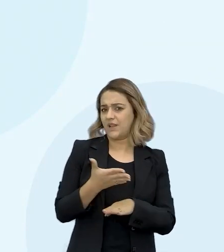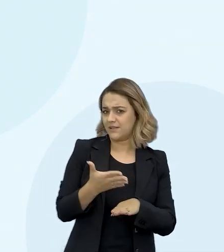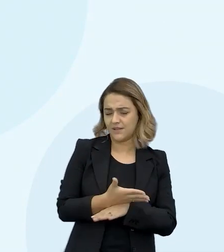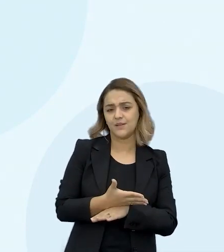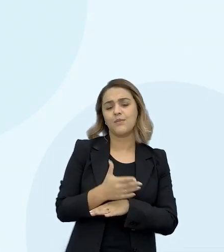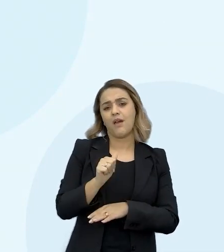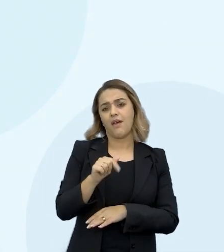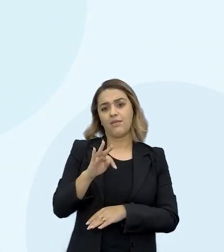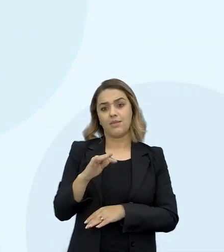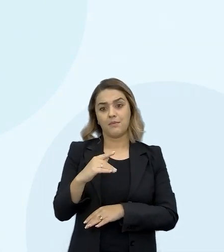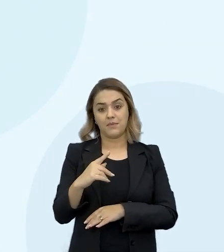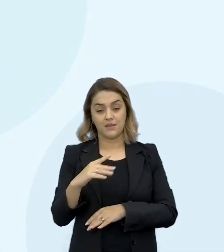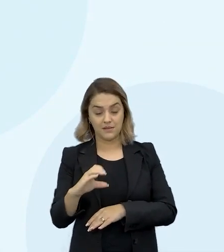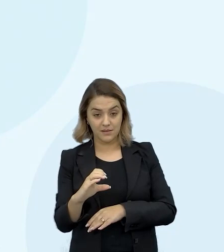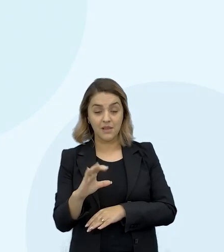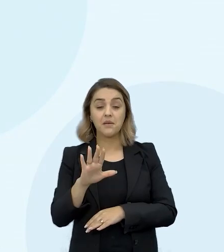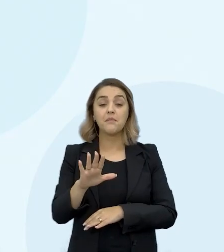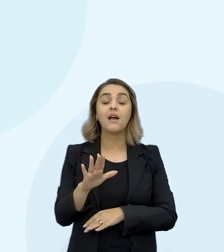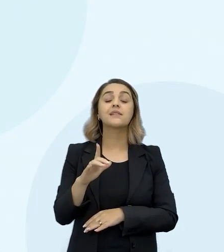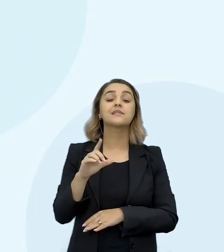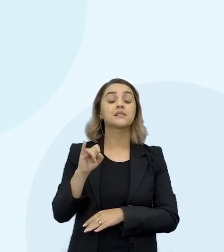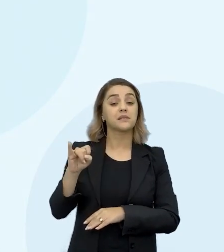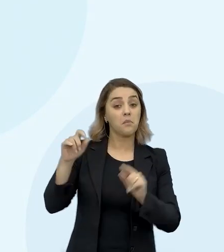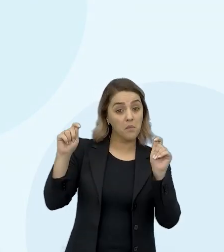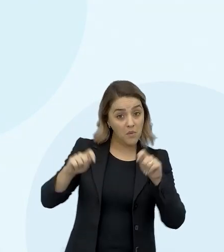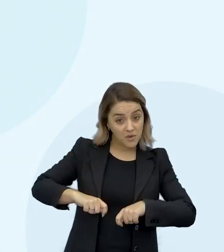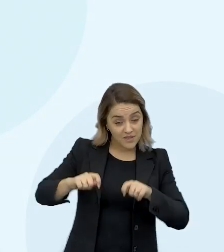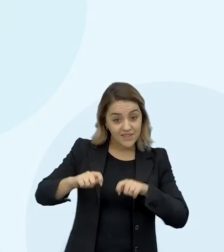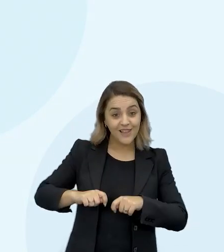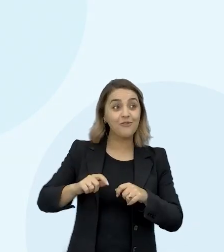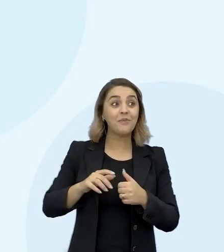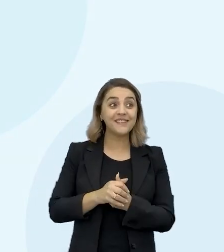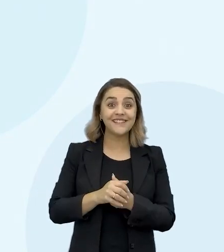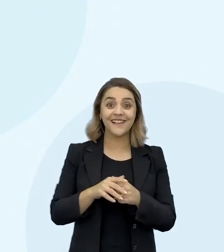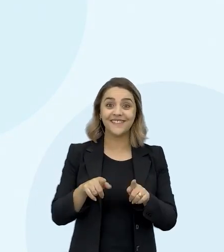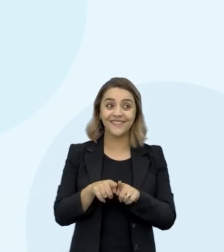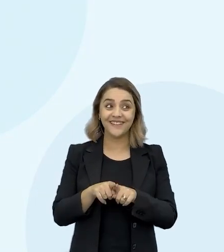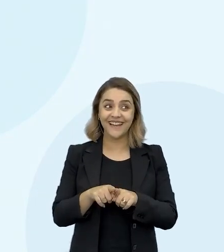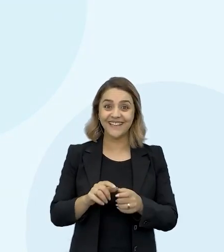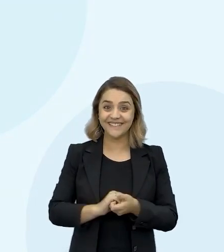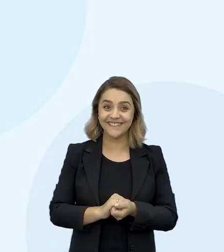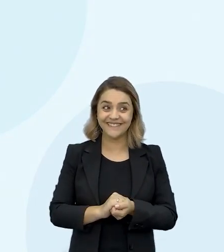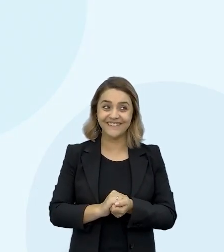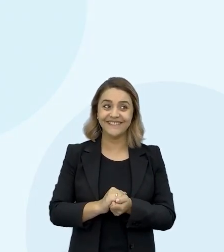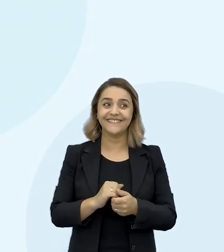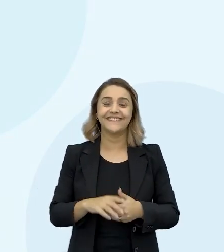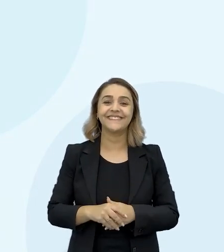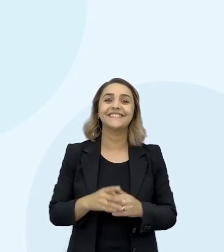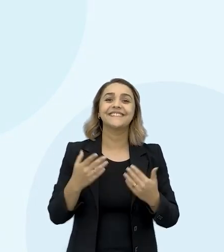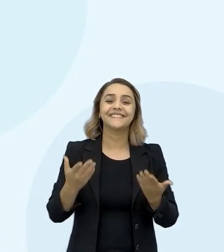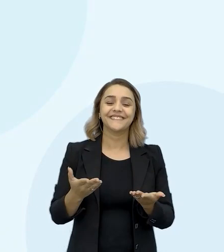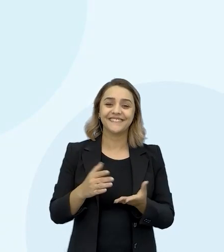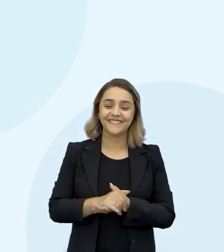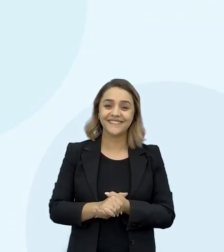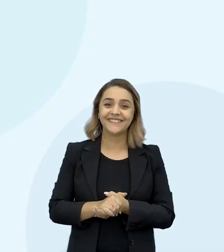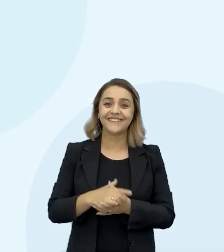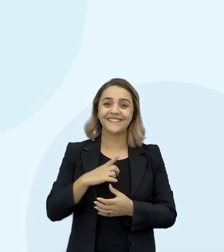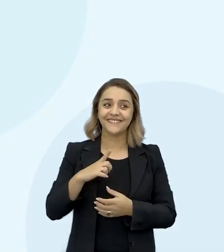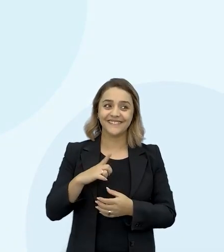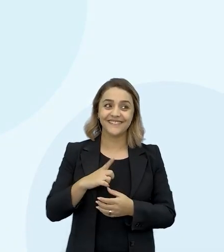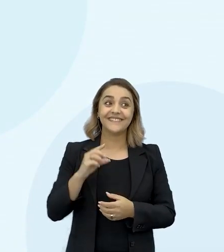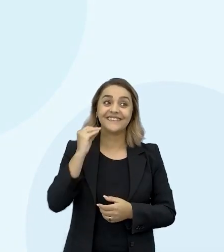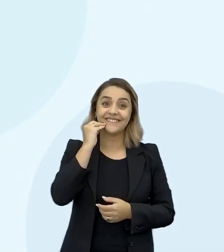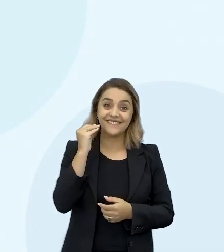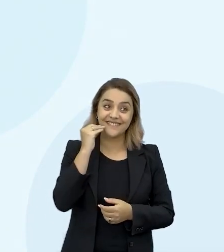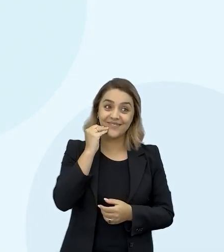gente sabe disso, mas sempre que possível, principalmente quem está com aprofundamentos curriculares, né? Tente